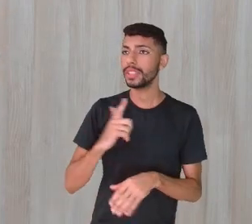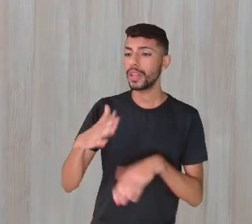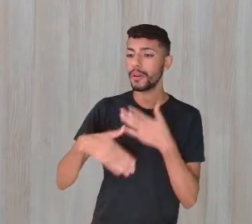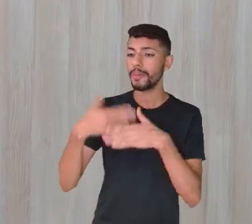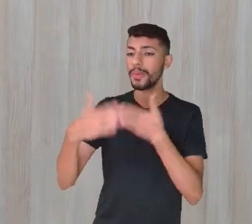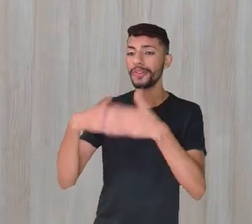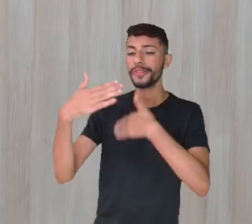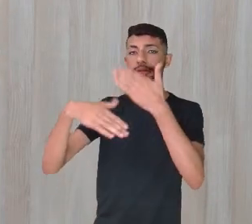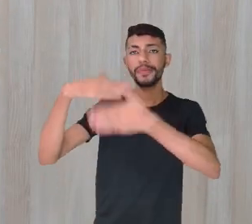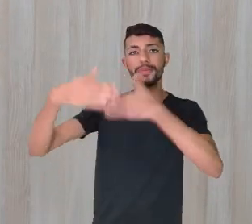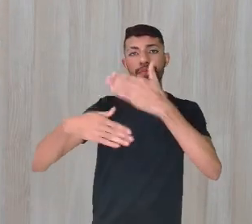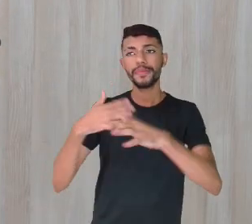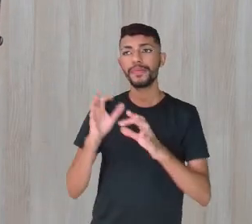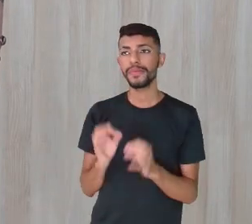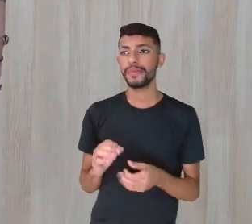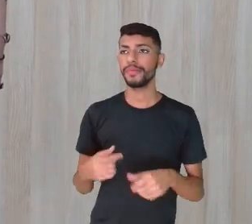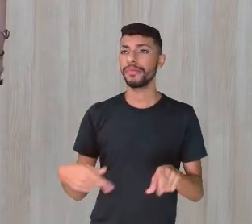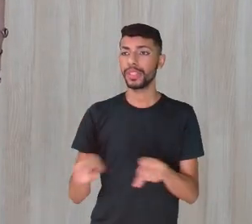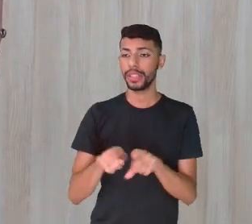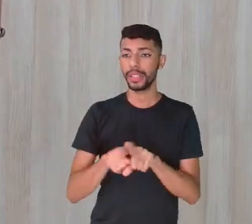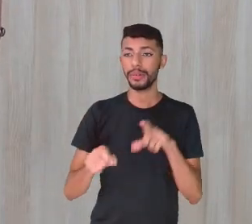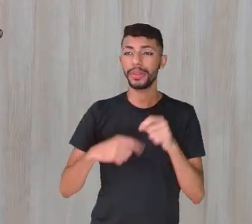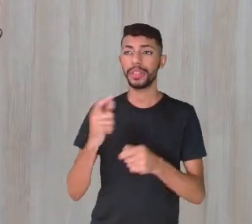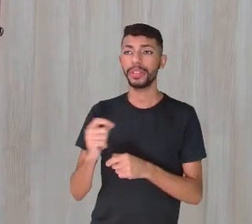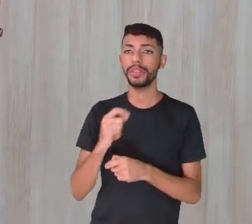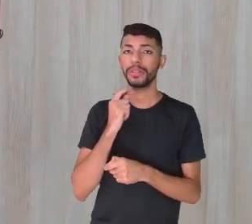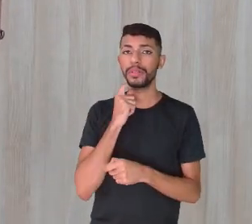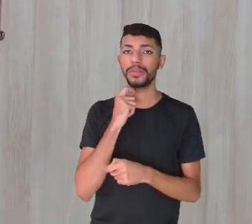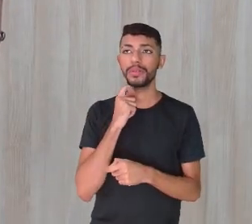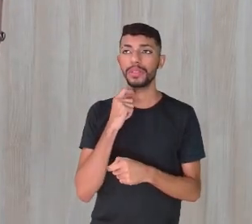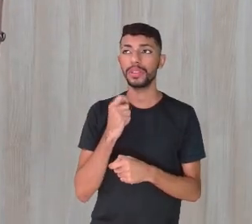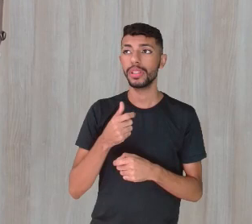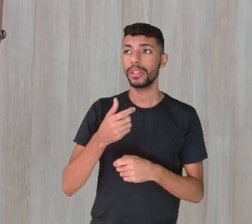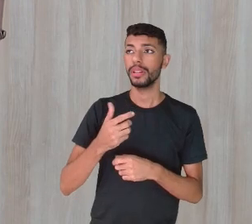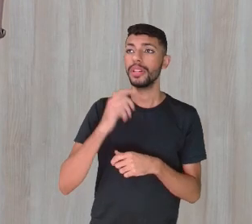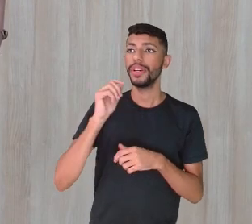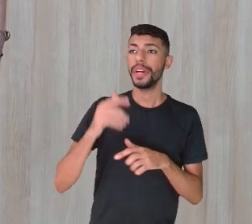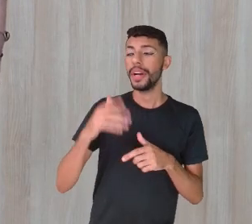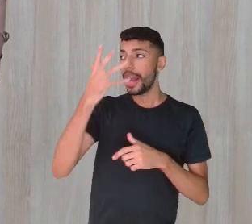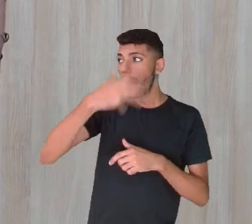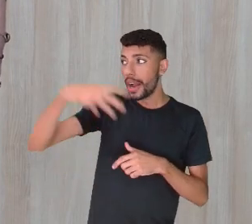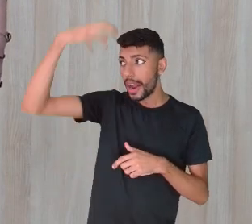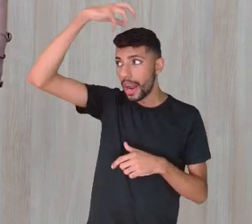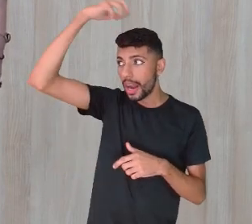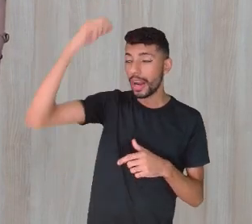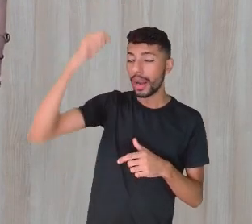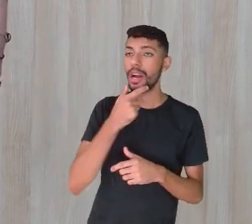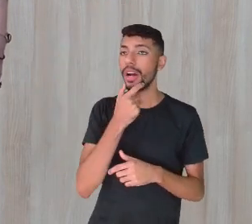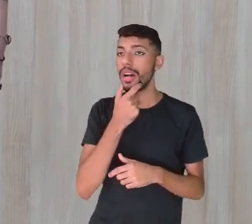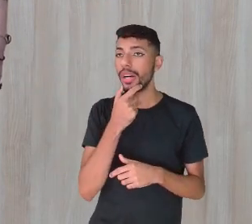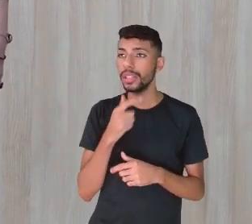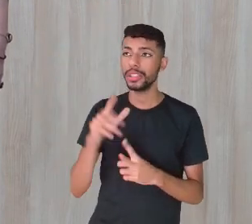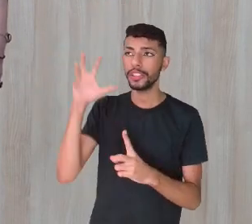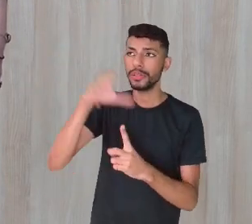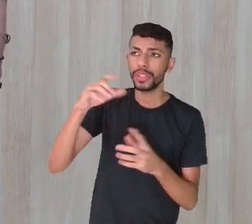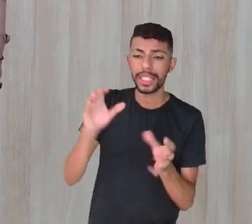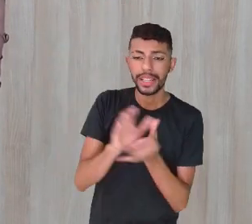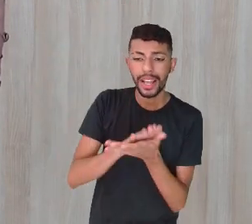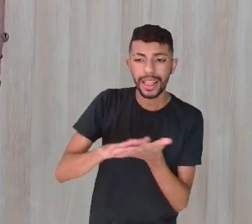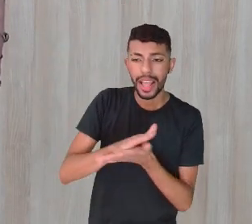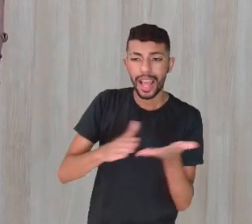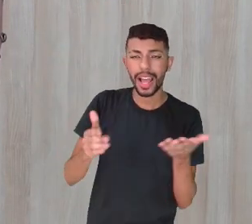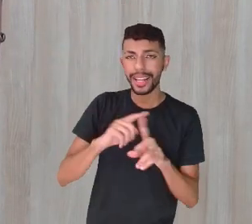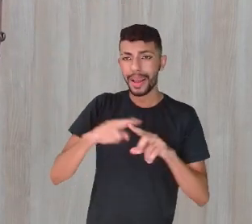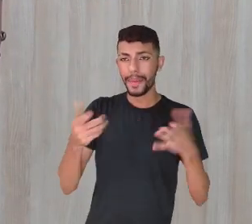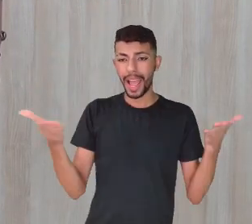de desenvolvimento e a metrópole, né? A coroa inglesa não tinha intervido até aquele momento porque elas iam